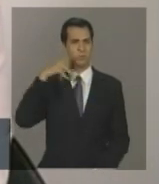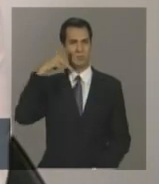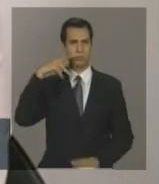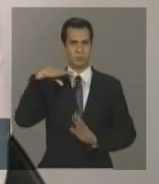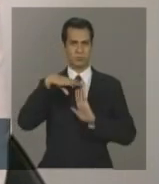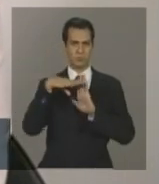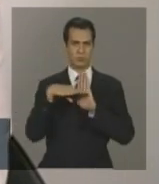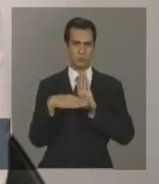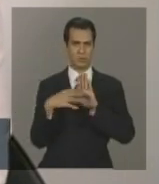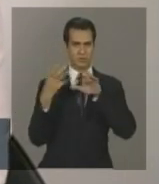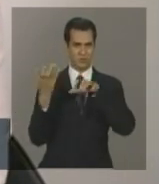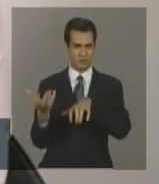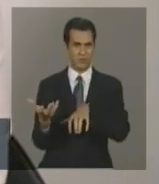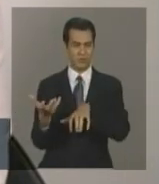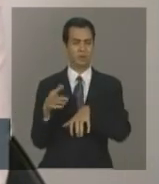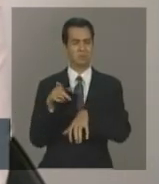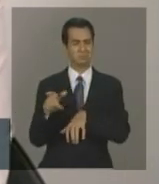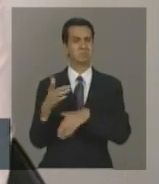políticas legislativas,